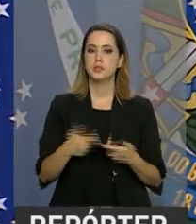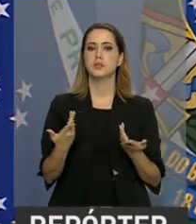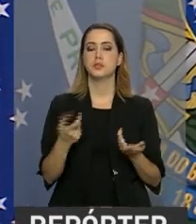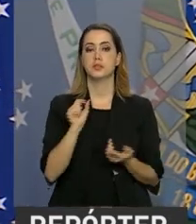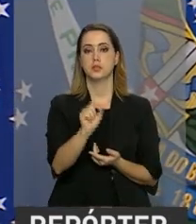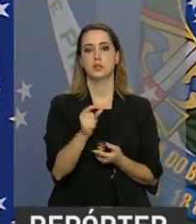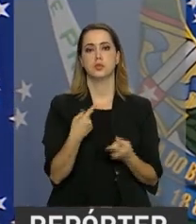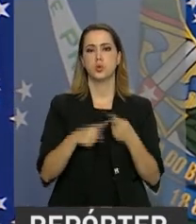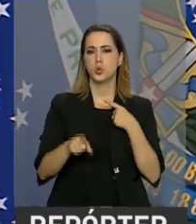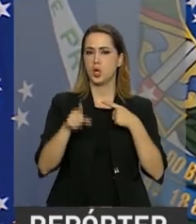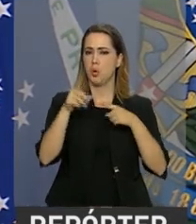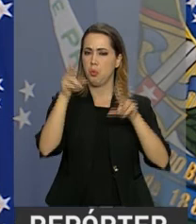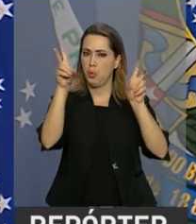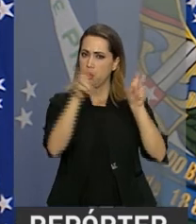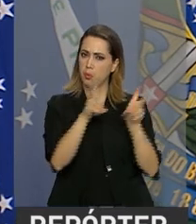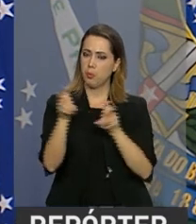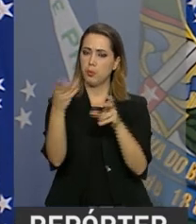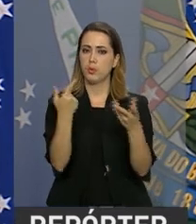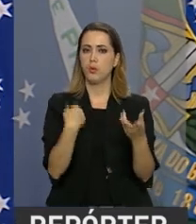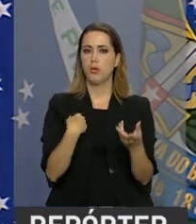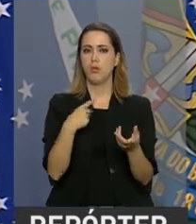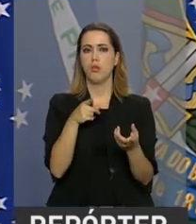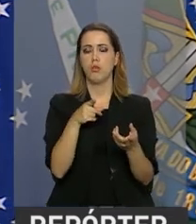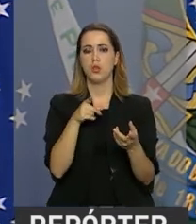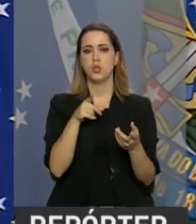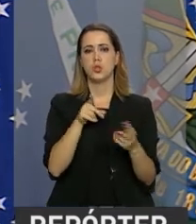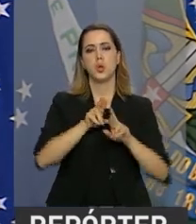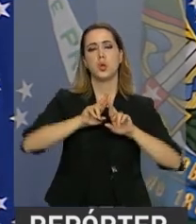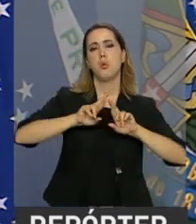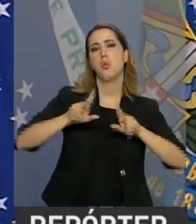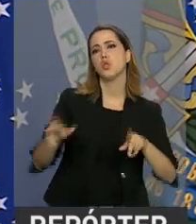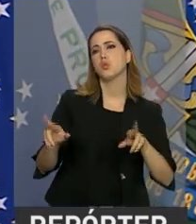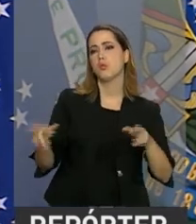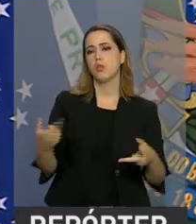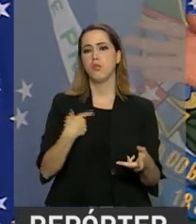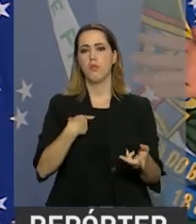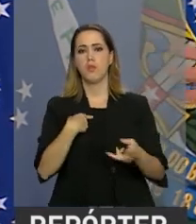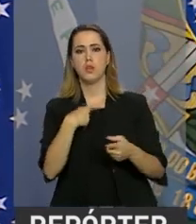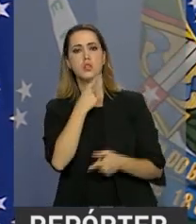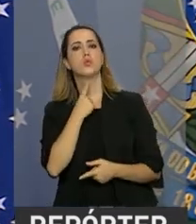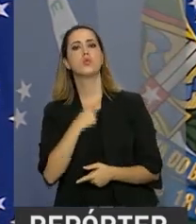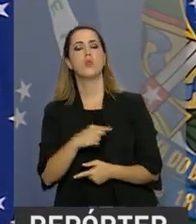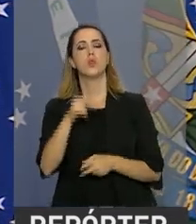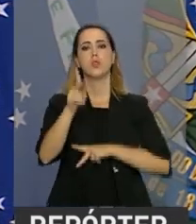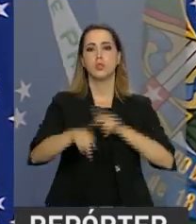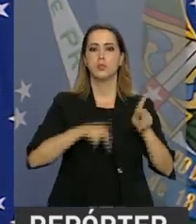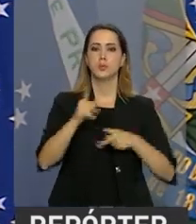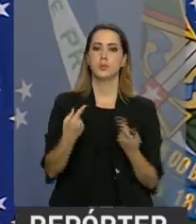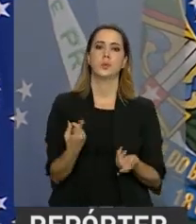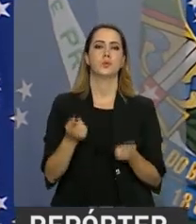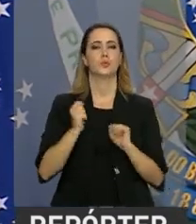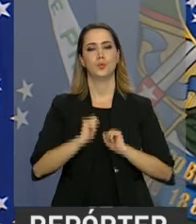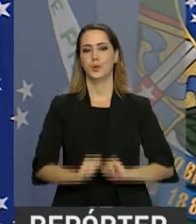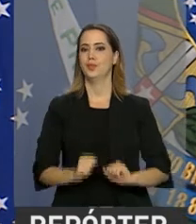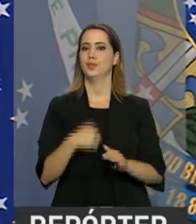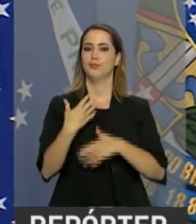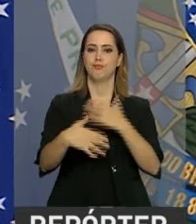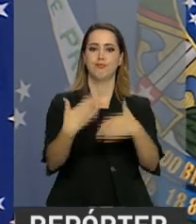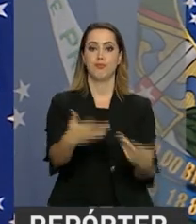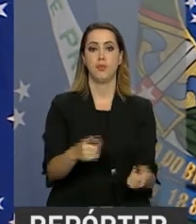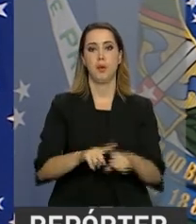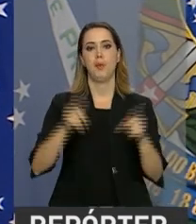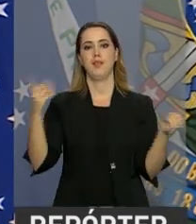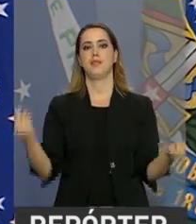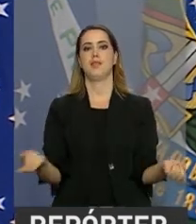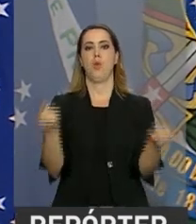esse tema, ao fundamento de que ele poderia vulnerar interesses nacionais, etc., nós não teríamos como levá-lo adiante. E, ao contrário,